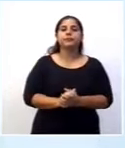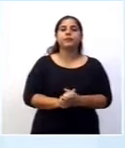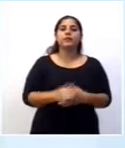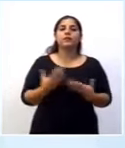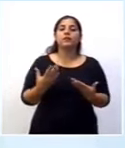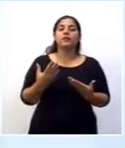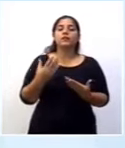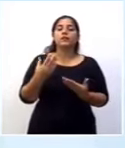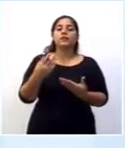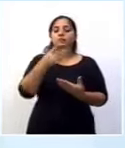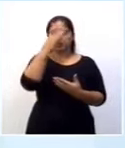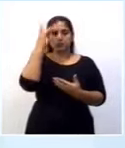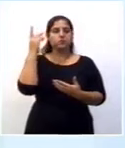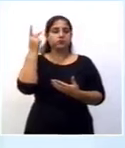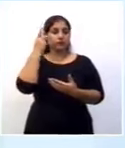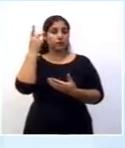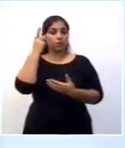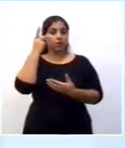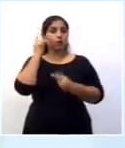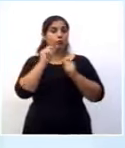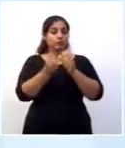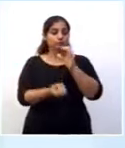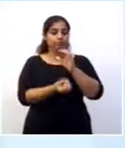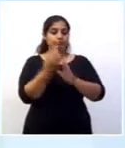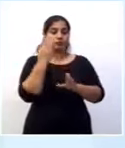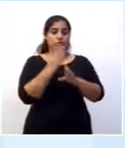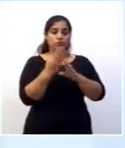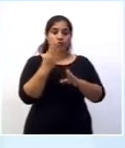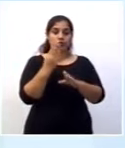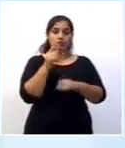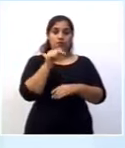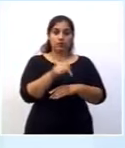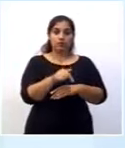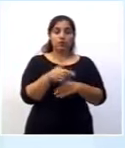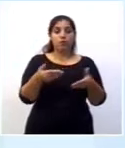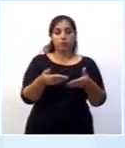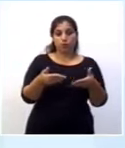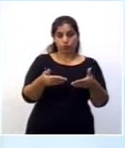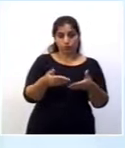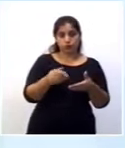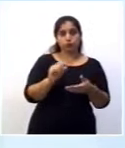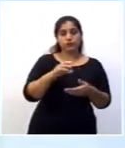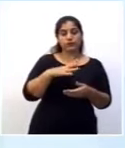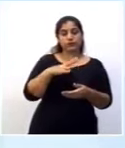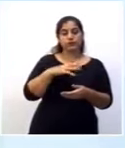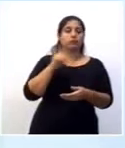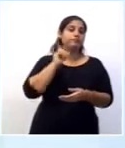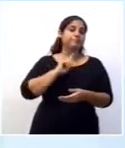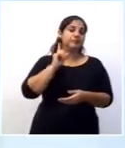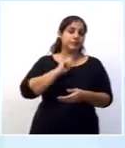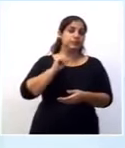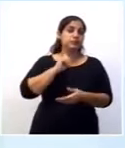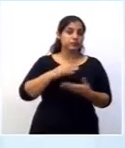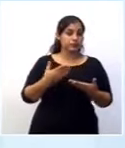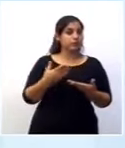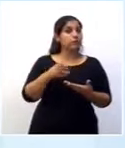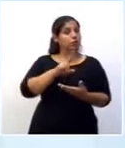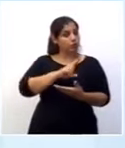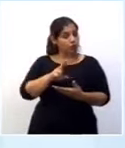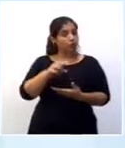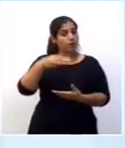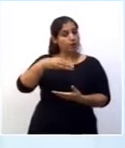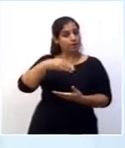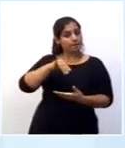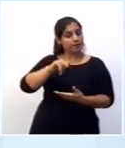Os paulistas foram os primeiros a descobrirem o ouro na região da atual estado de Minas Gerais, inclusive ganha esse nome, né,